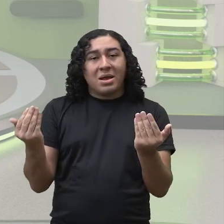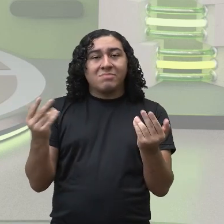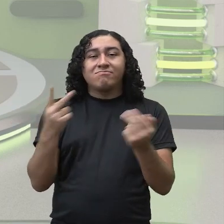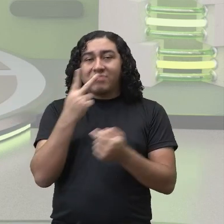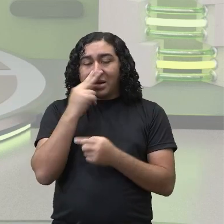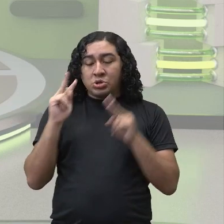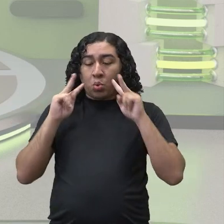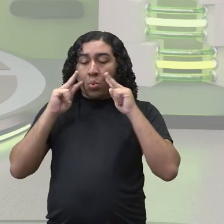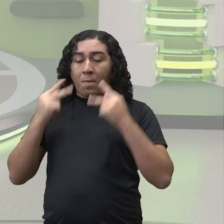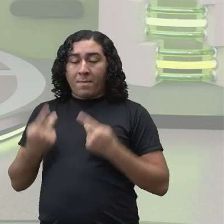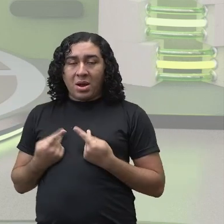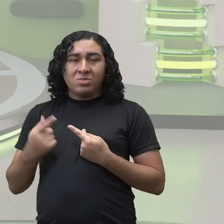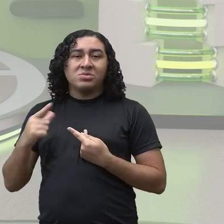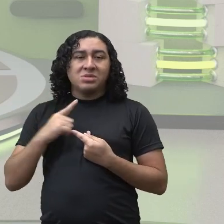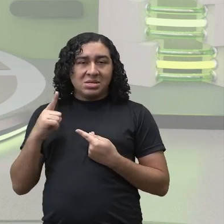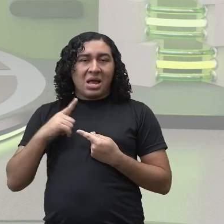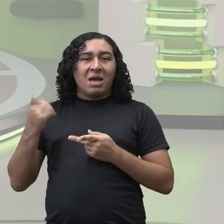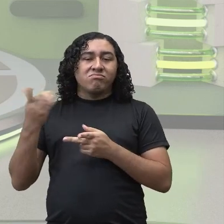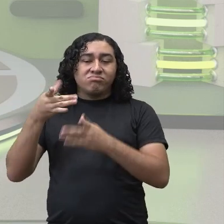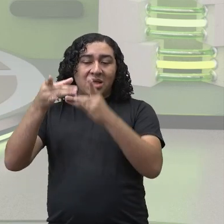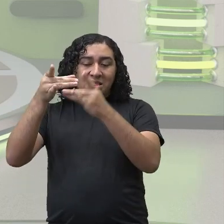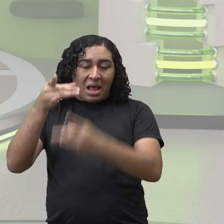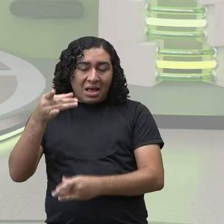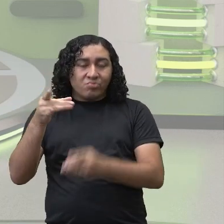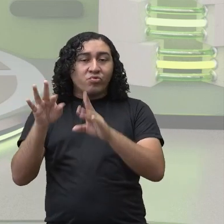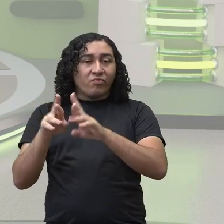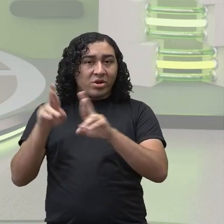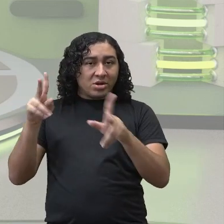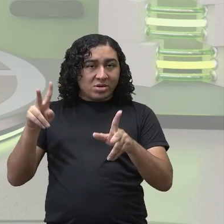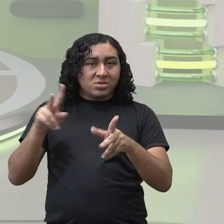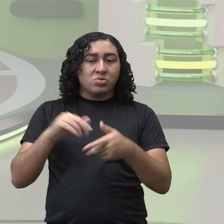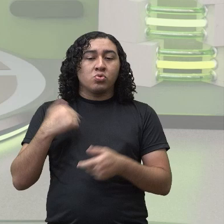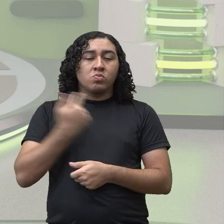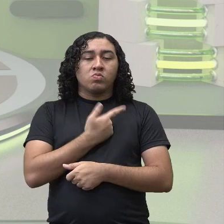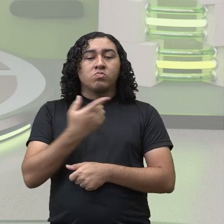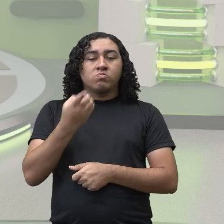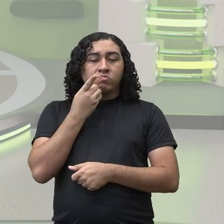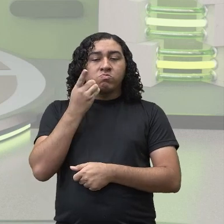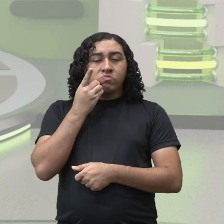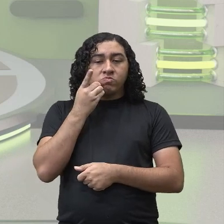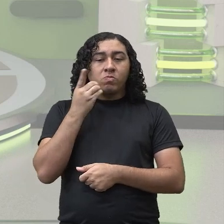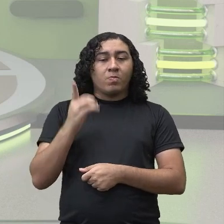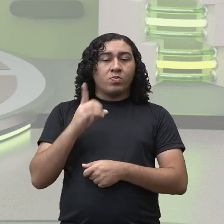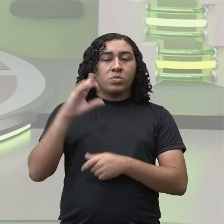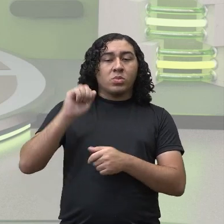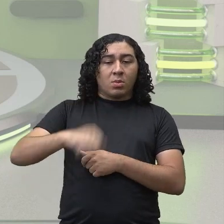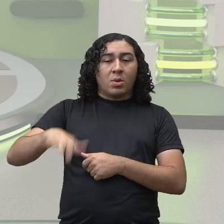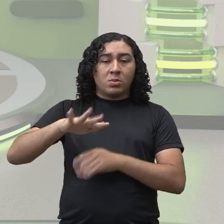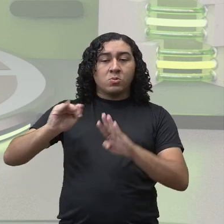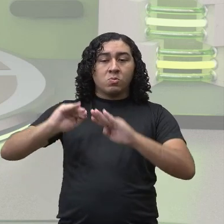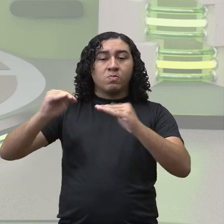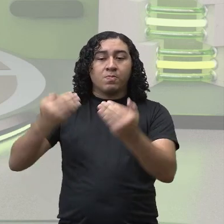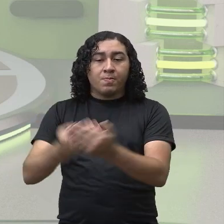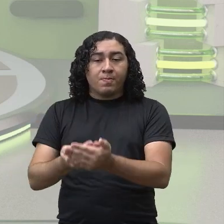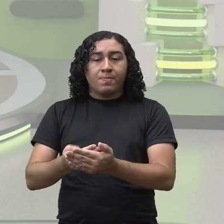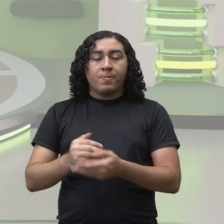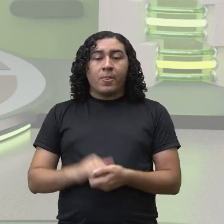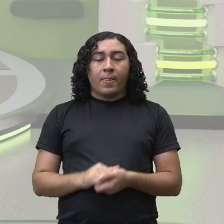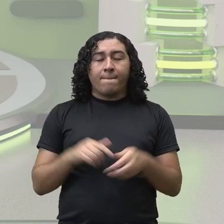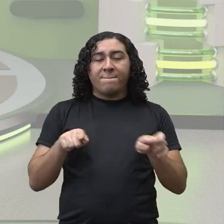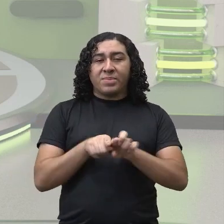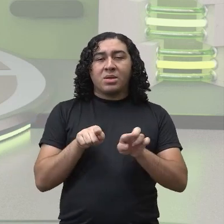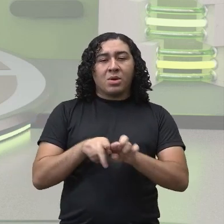anatomia mais explorada no nosso dia a dia, aí dentro do mundo escolar. E vamos continuar aí